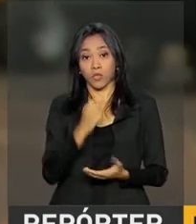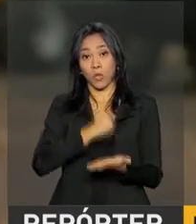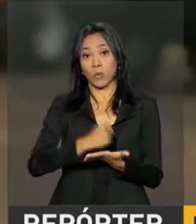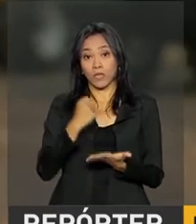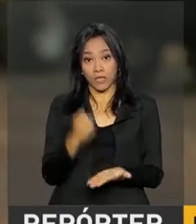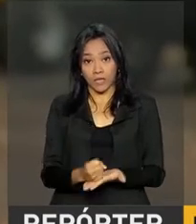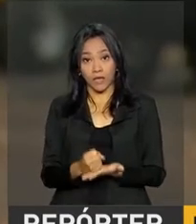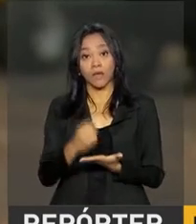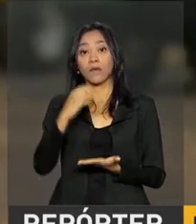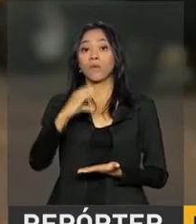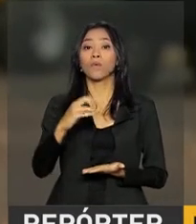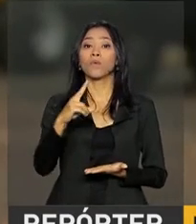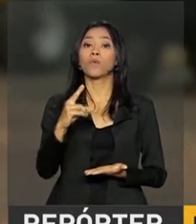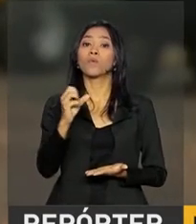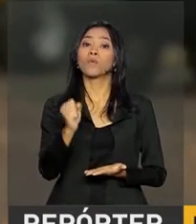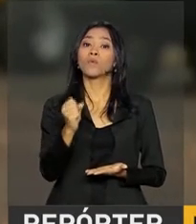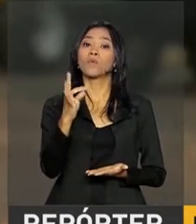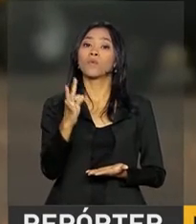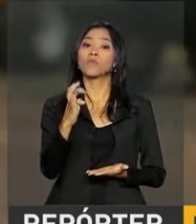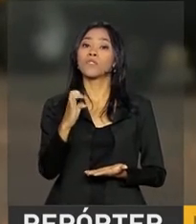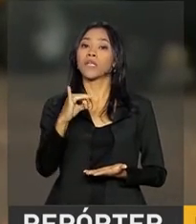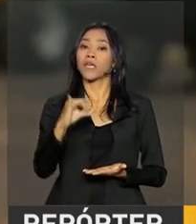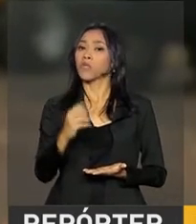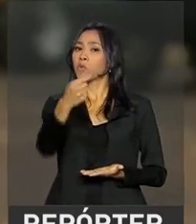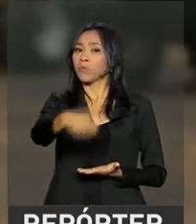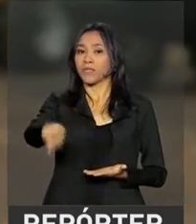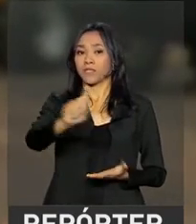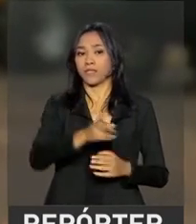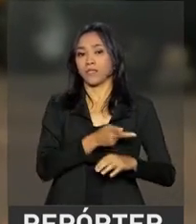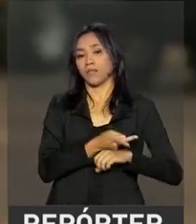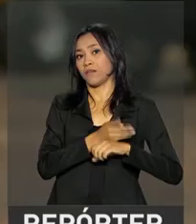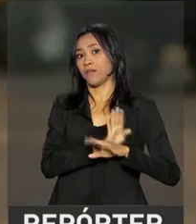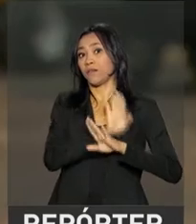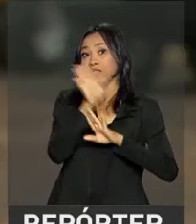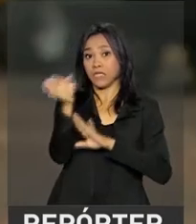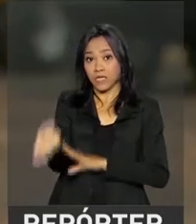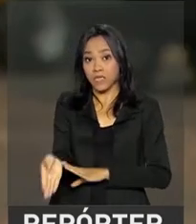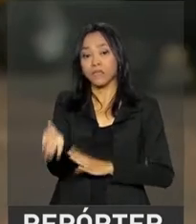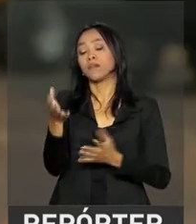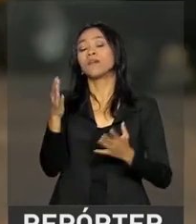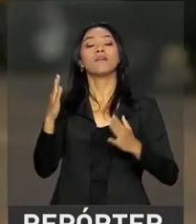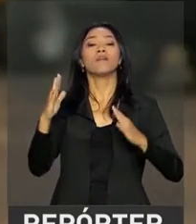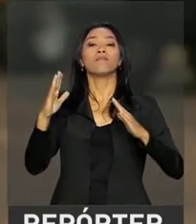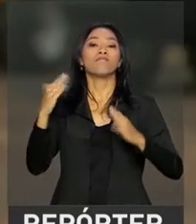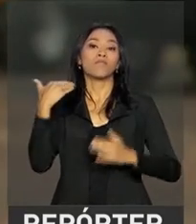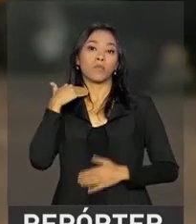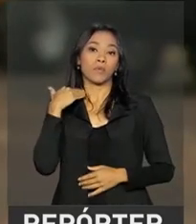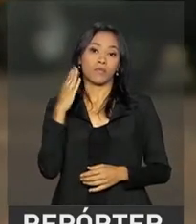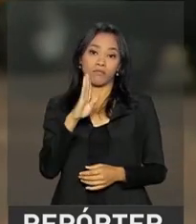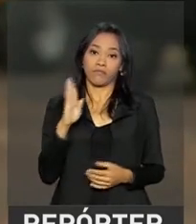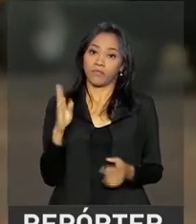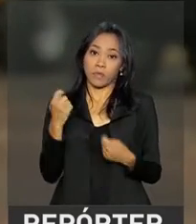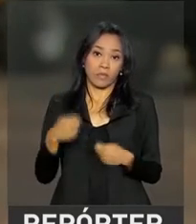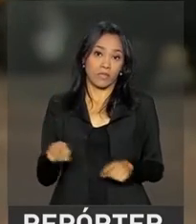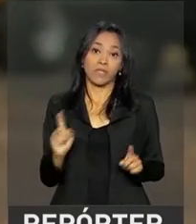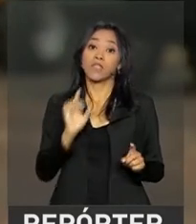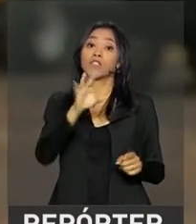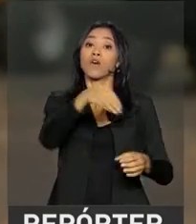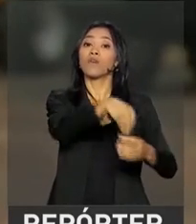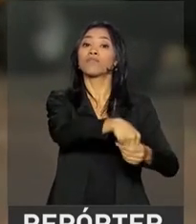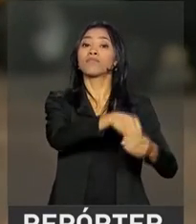sem necessariamente ir até a agência, na comodidade do seu lar, na comodidade da sua fazenda, do seu escritório.